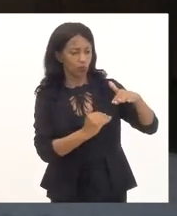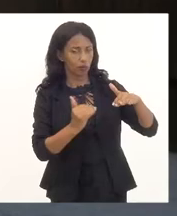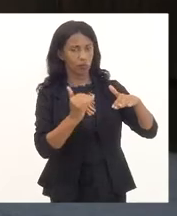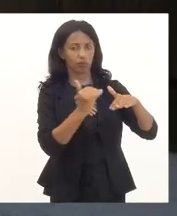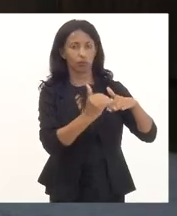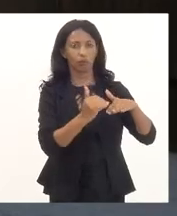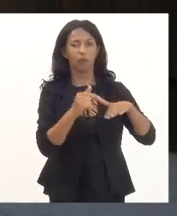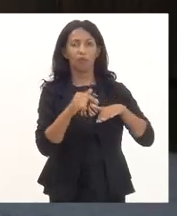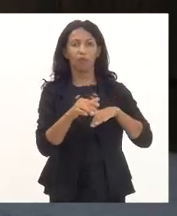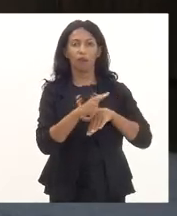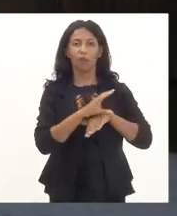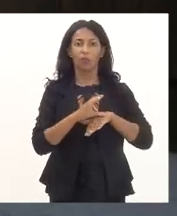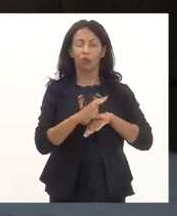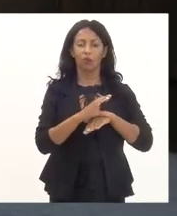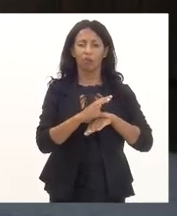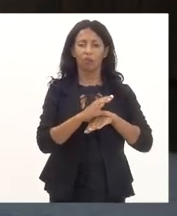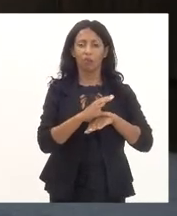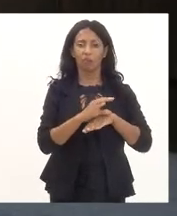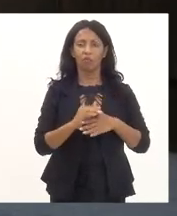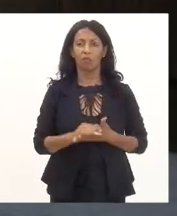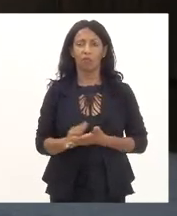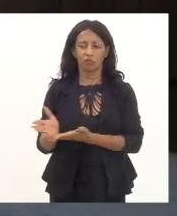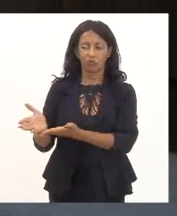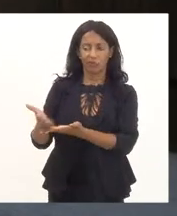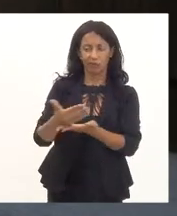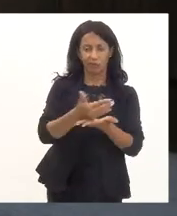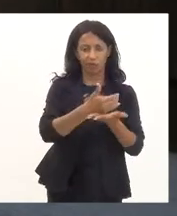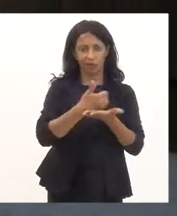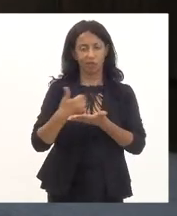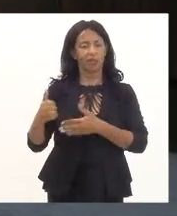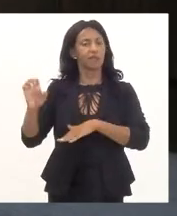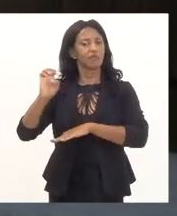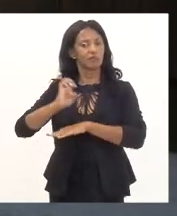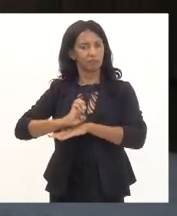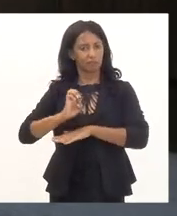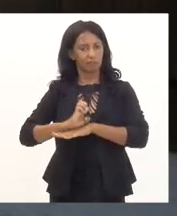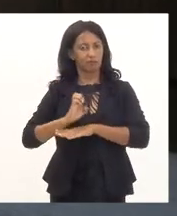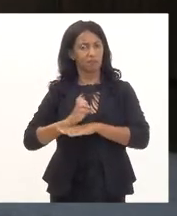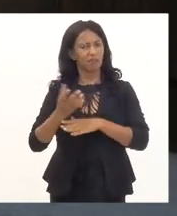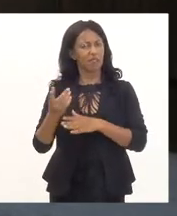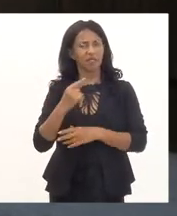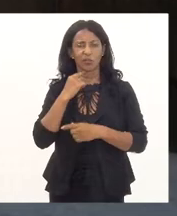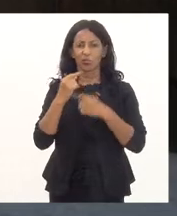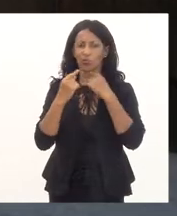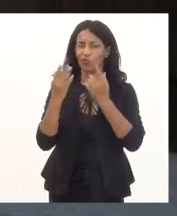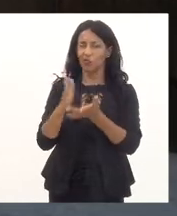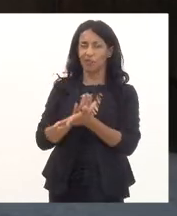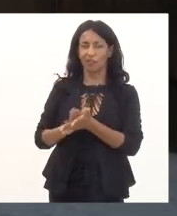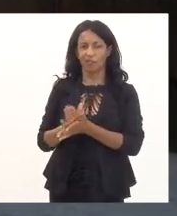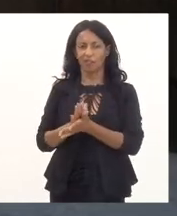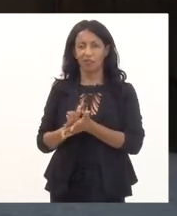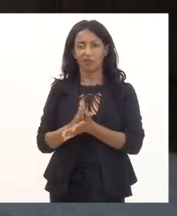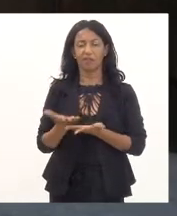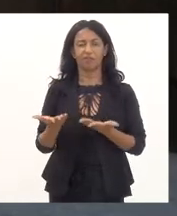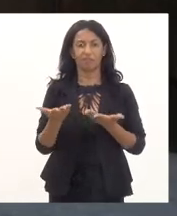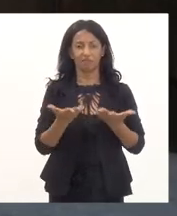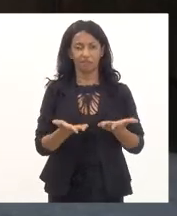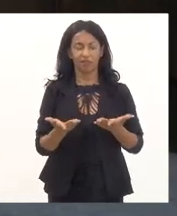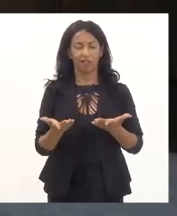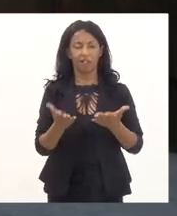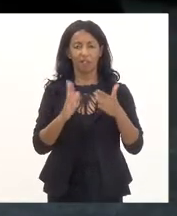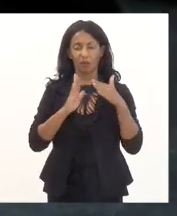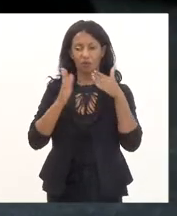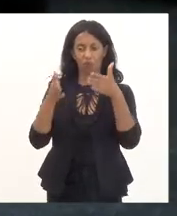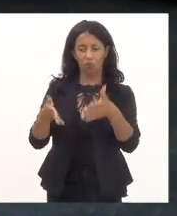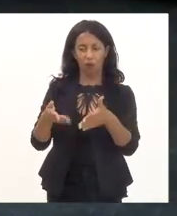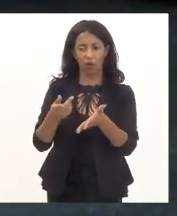é constituído pelo excesso de arrecadação estadual e que, sem dúvida nenhuma, vai estar voltado